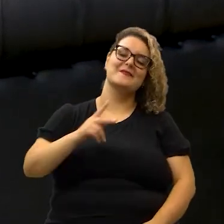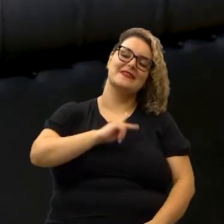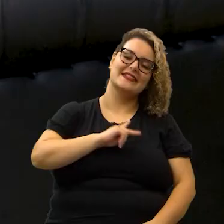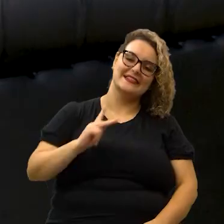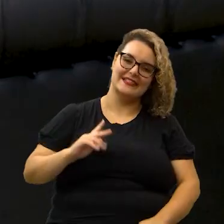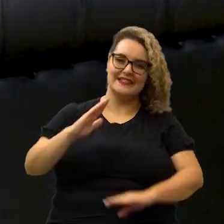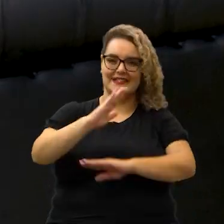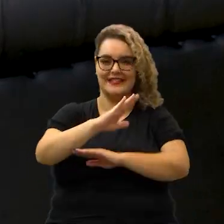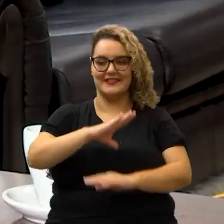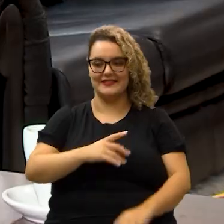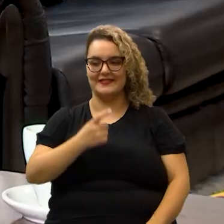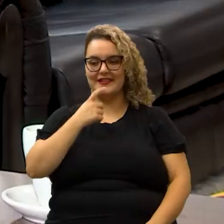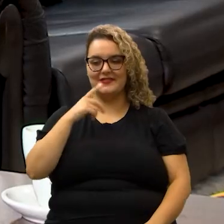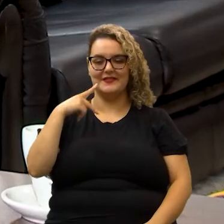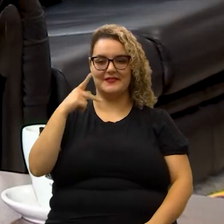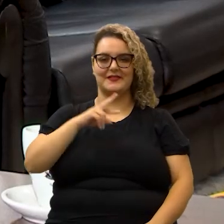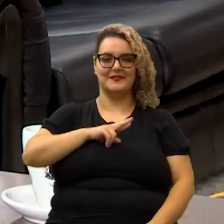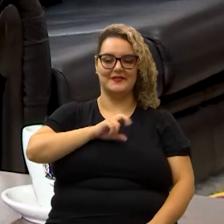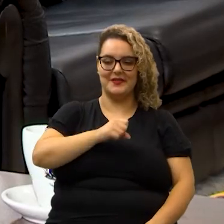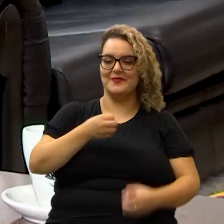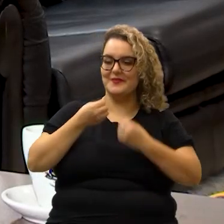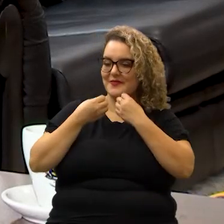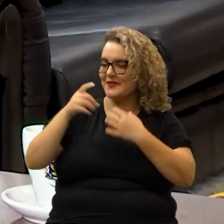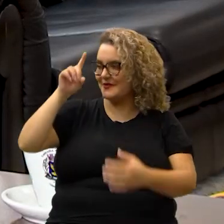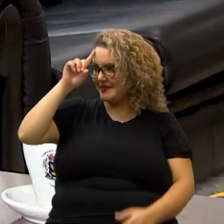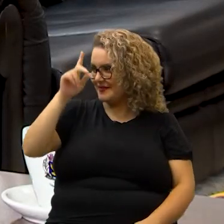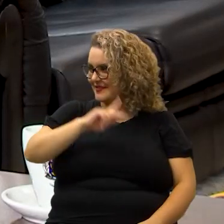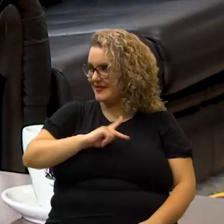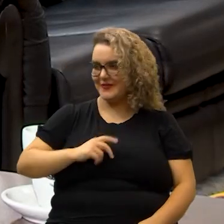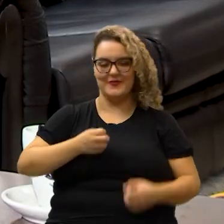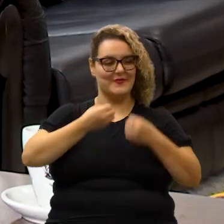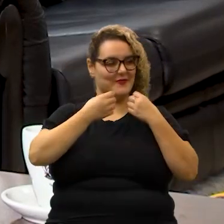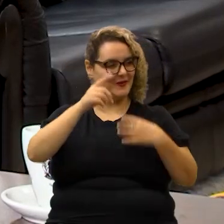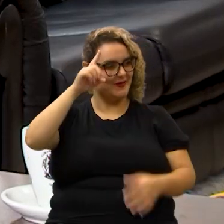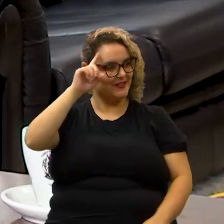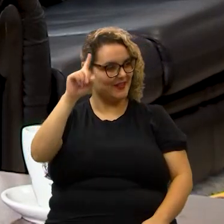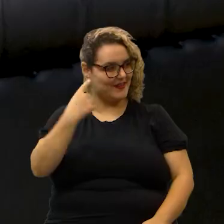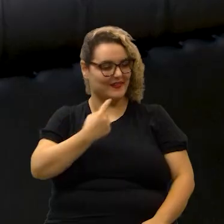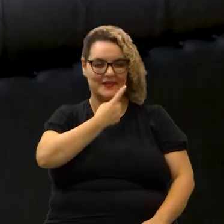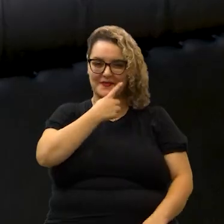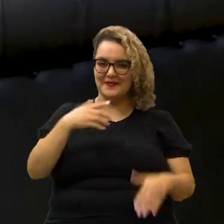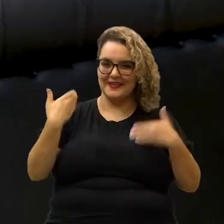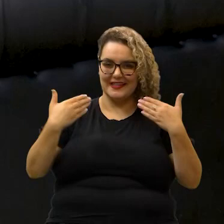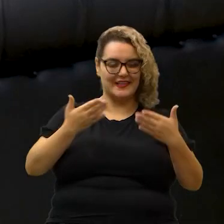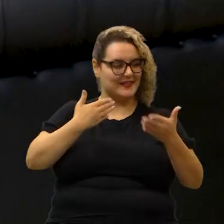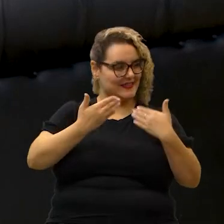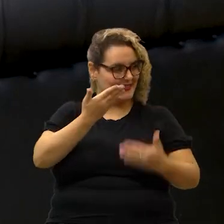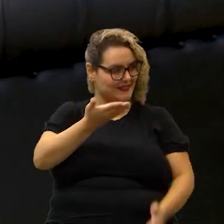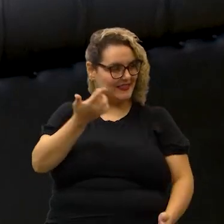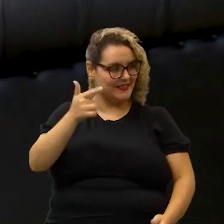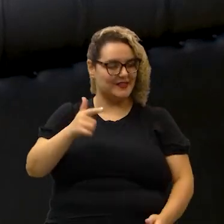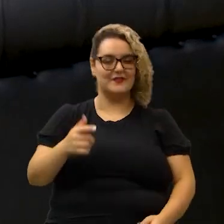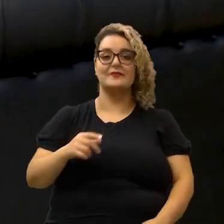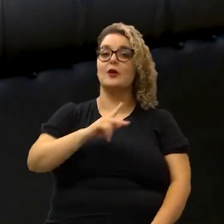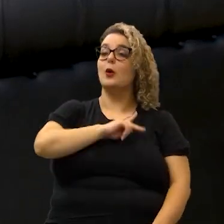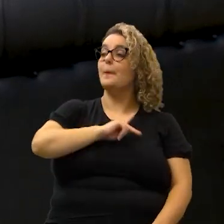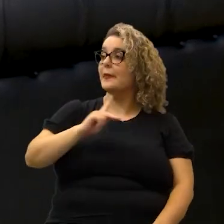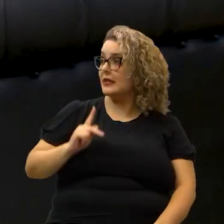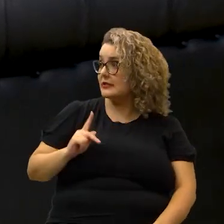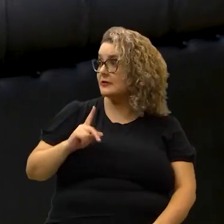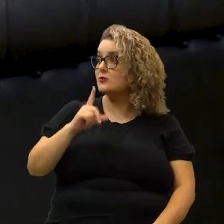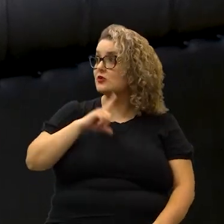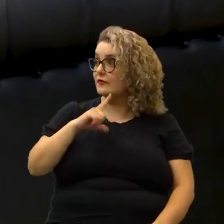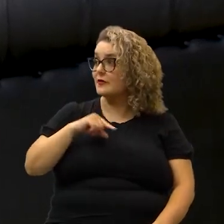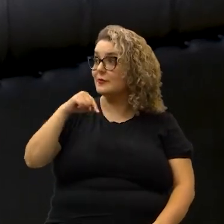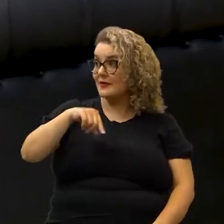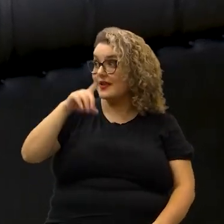Campinas, o vereador Luiz Rossini. Bom dia, presidente. Bom dia, Mina. Uma alegria falar com você de novo. Presidente, a gente teve aí neste domingo,